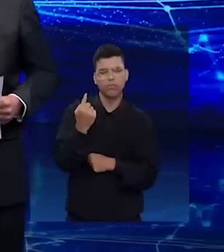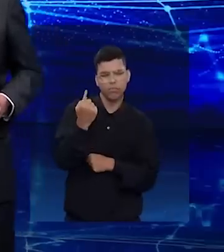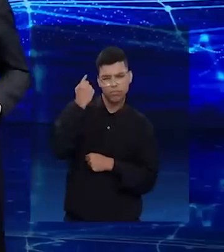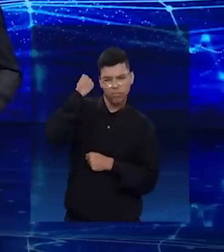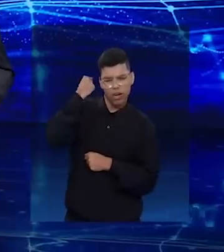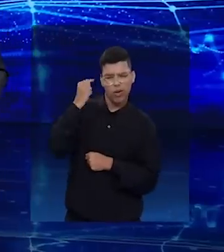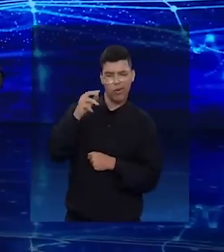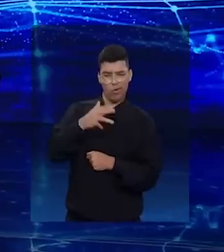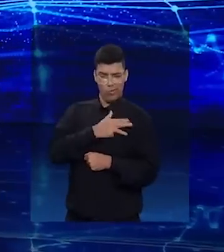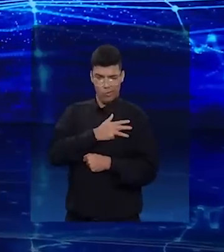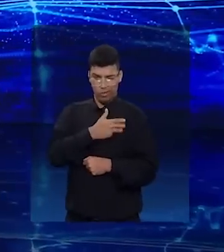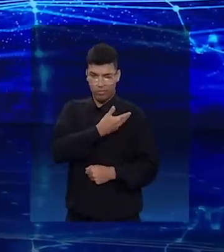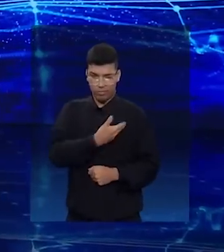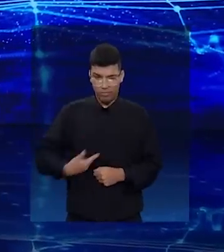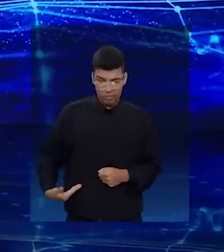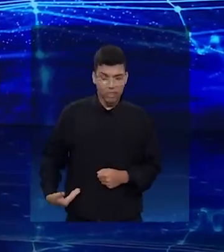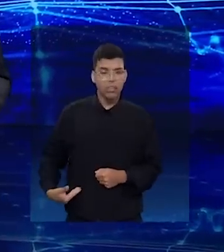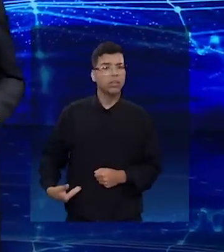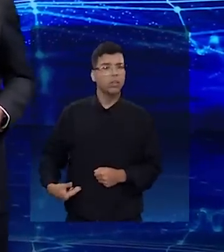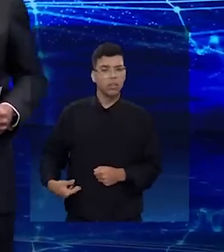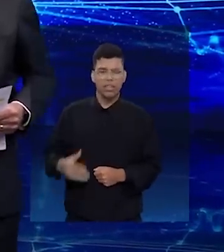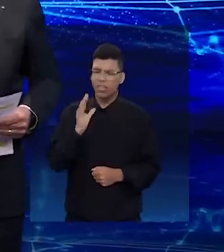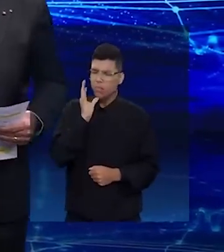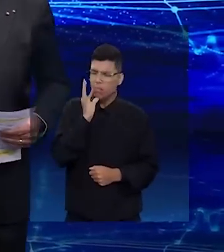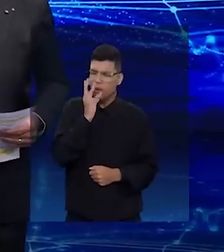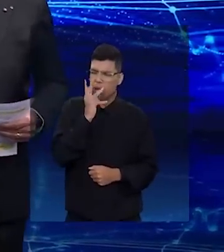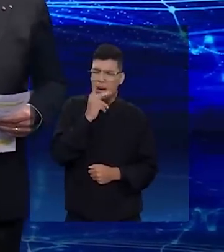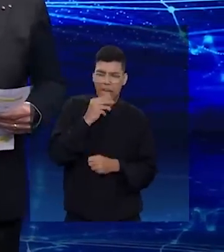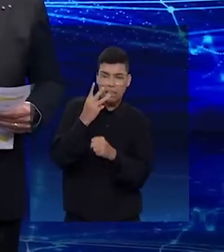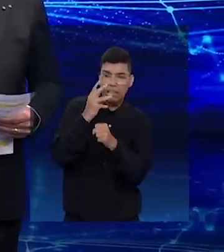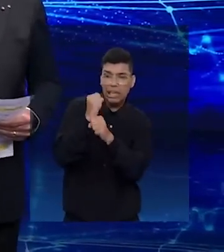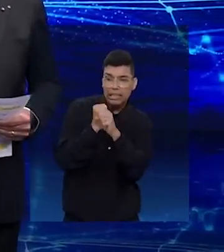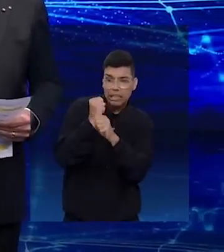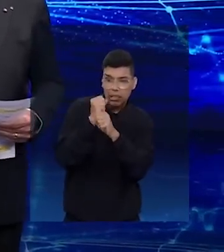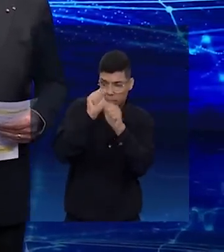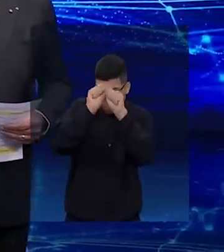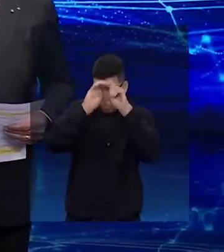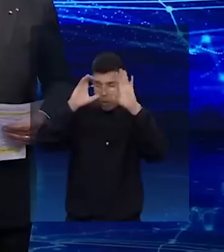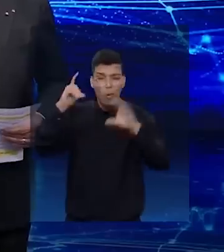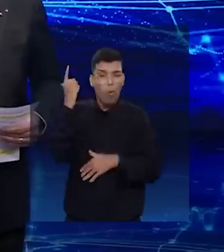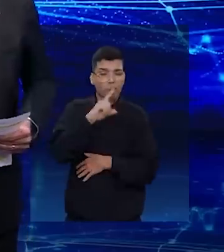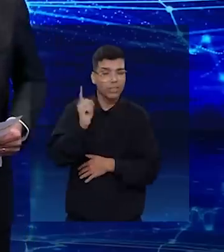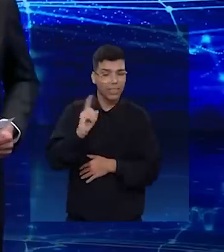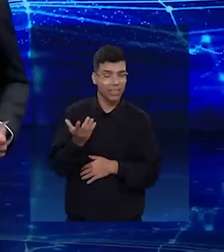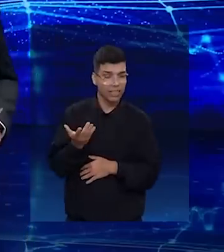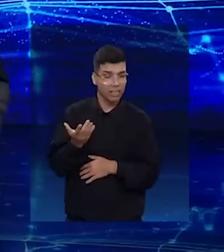A garotada levava 3 anos para ser alfabetizada. Agora, em nosso governo,